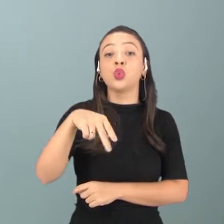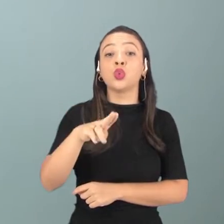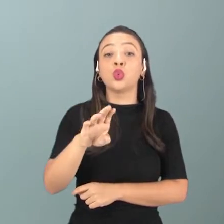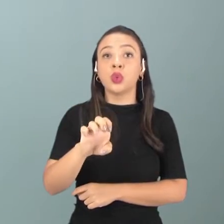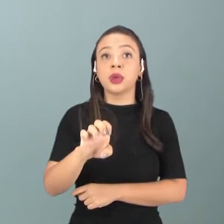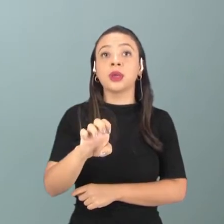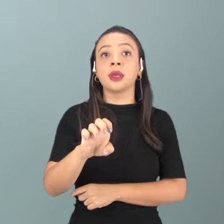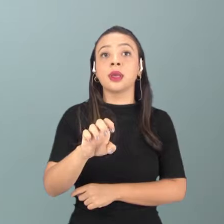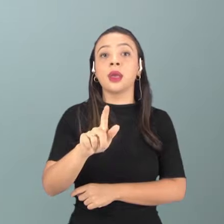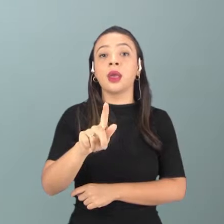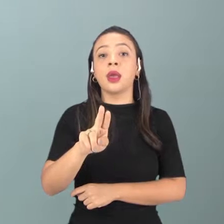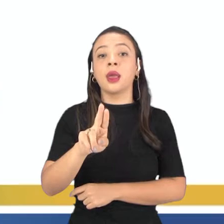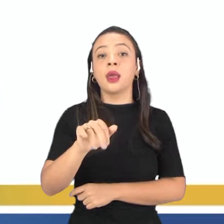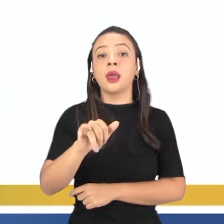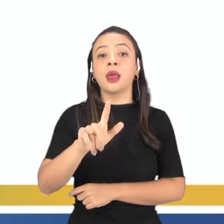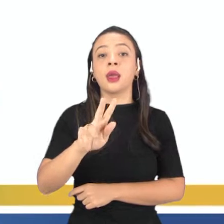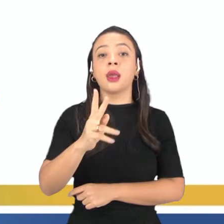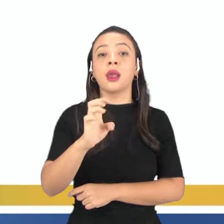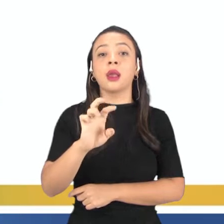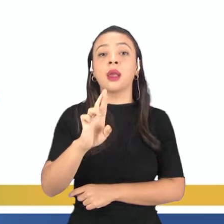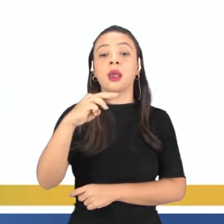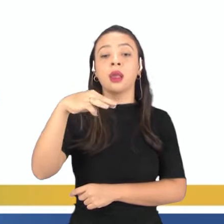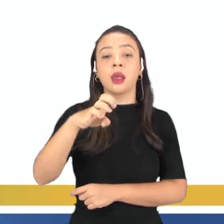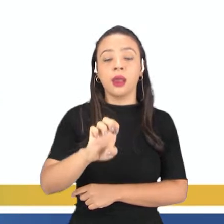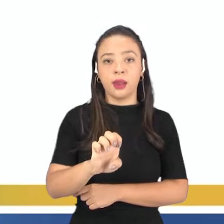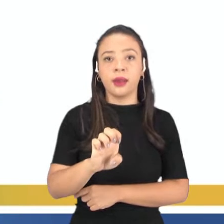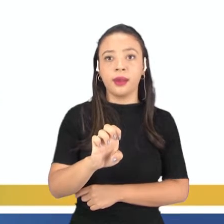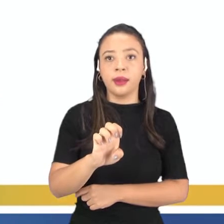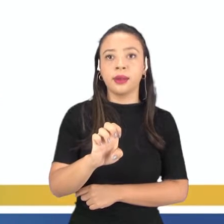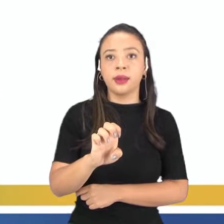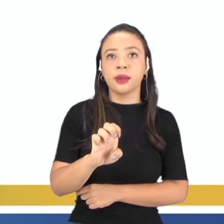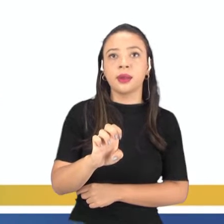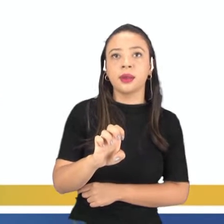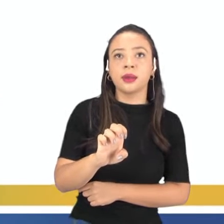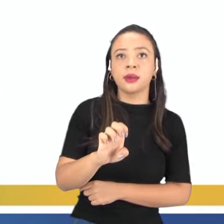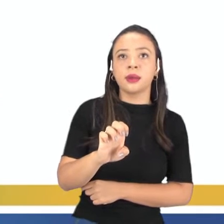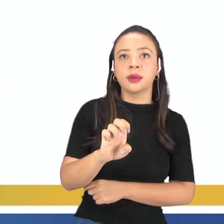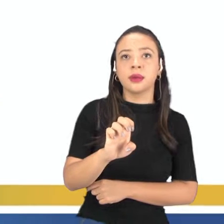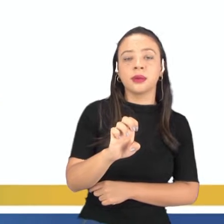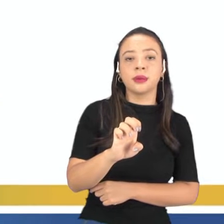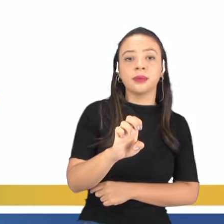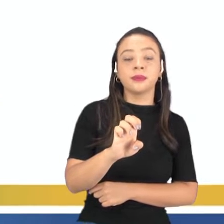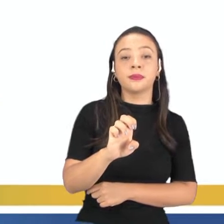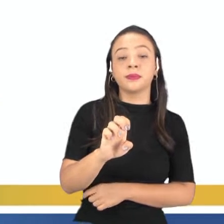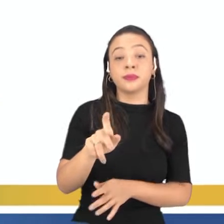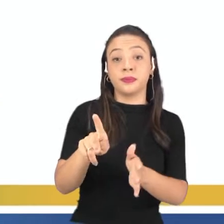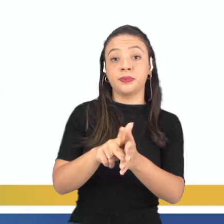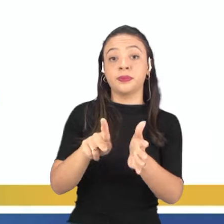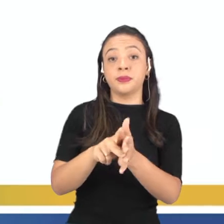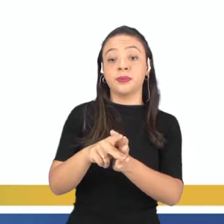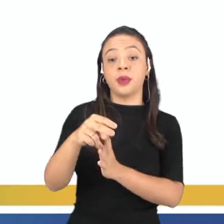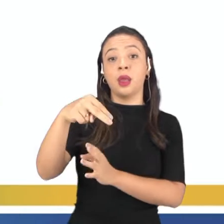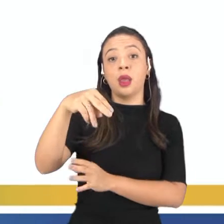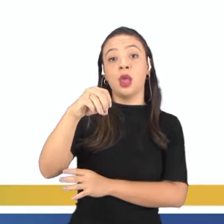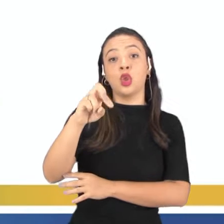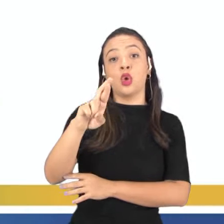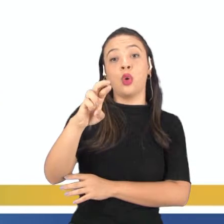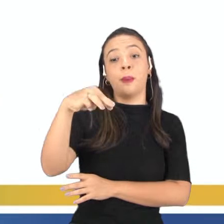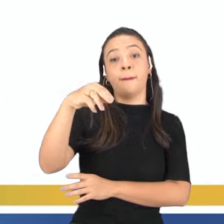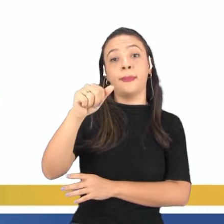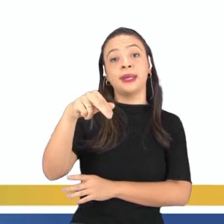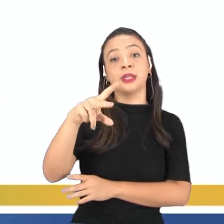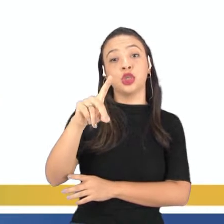tinha vários nomes, né? Mas o Duque Guilherme fez o quê? Ele era duque da Normandia, ele era francês, né, e